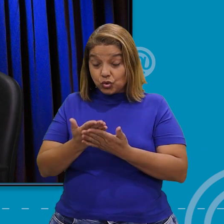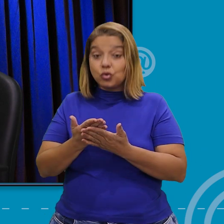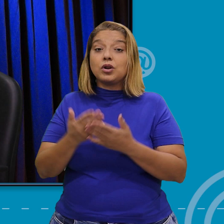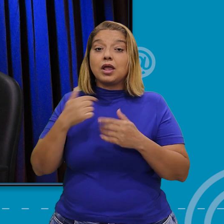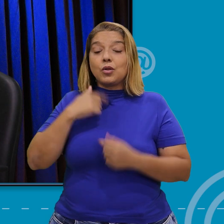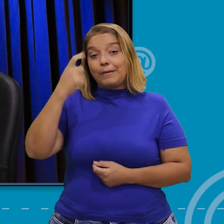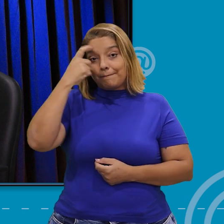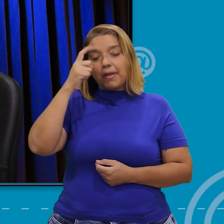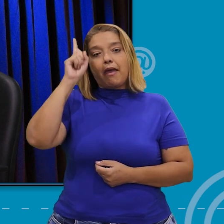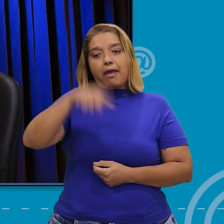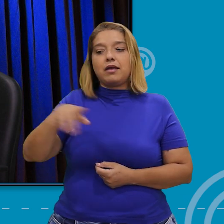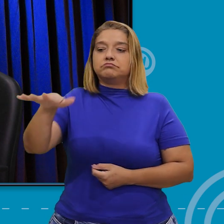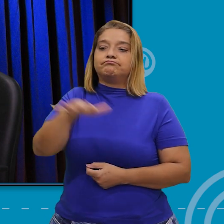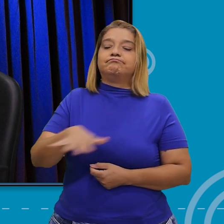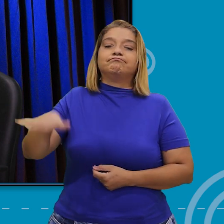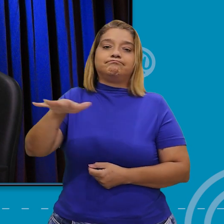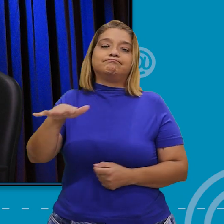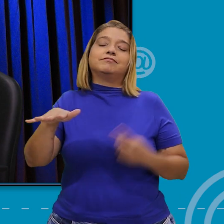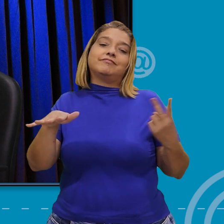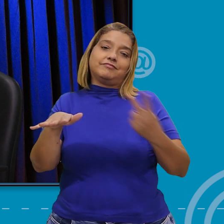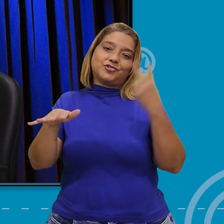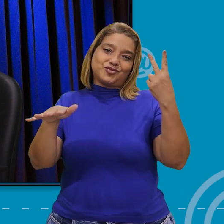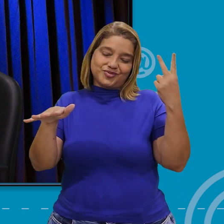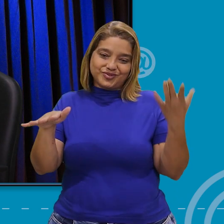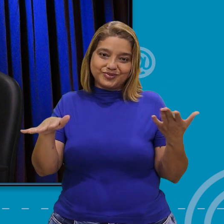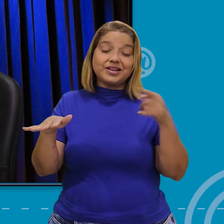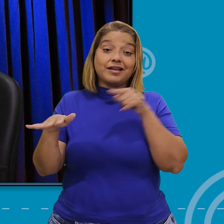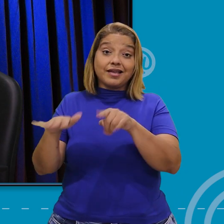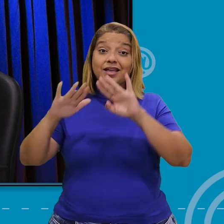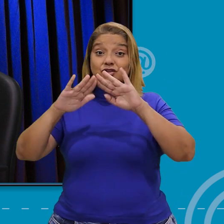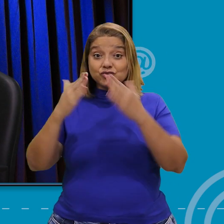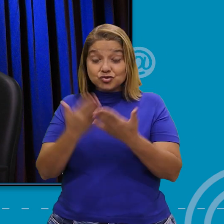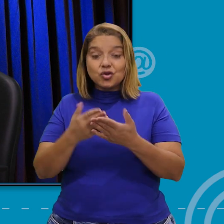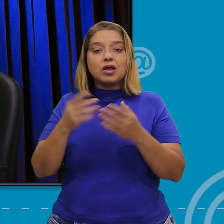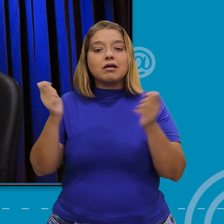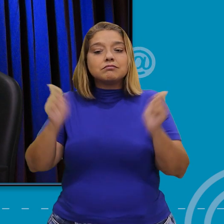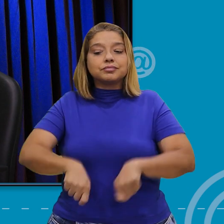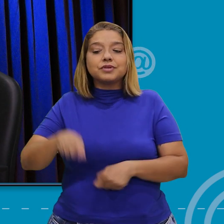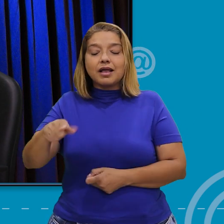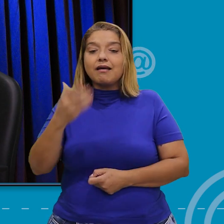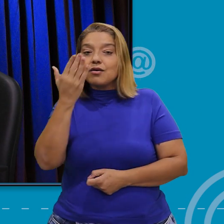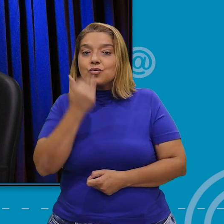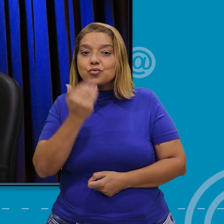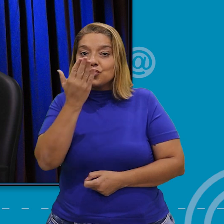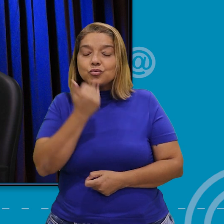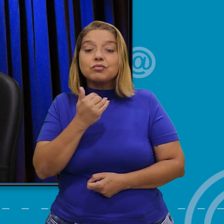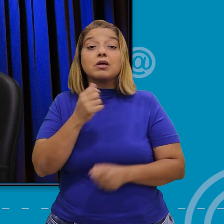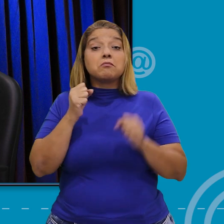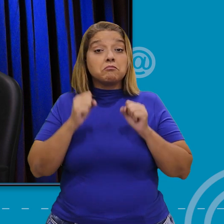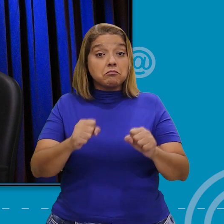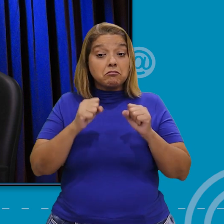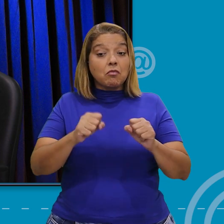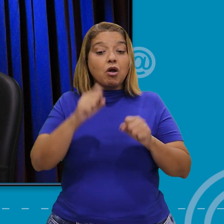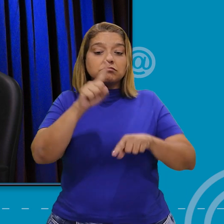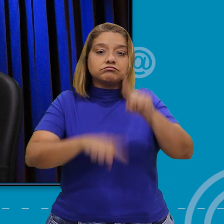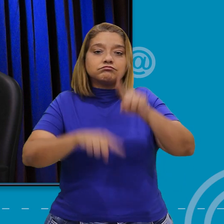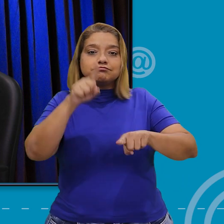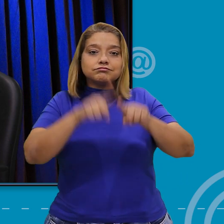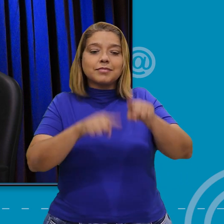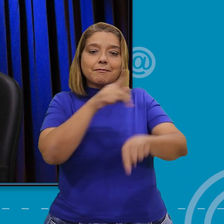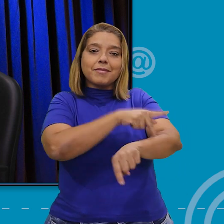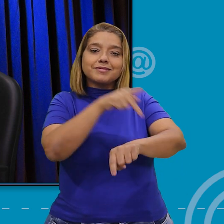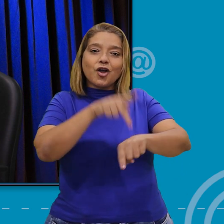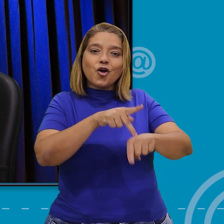eu assim considero como um espaço privilegiado, porque ali na escola o próprio alimento ele pode ser uma